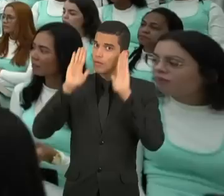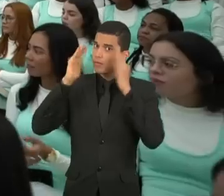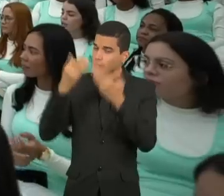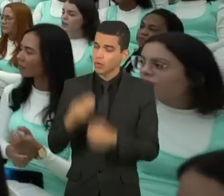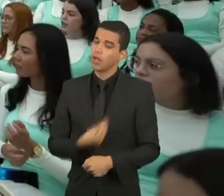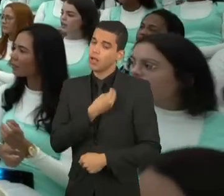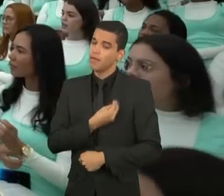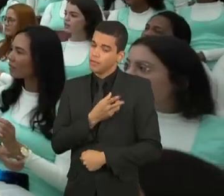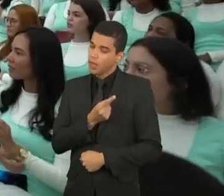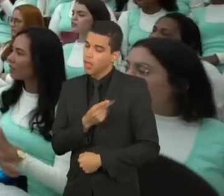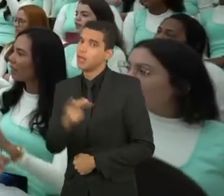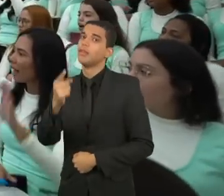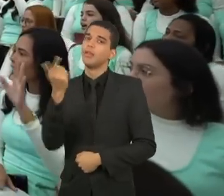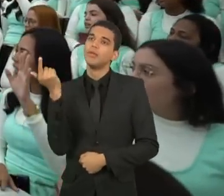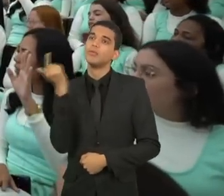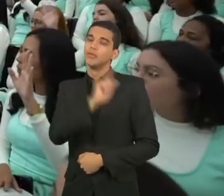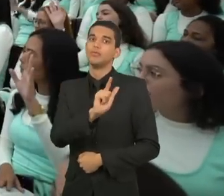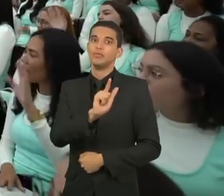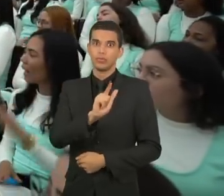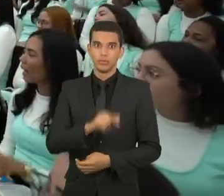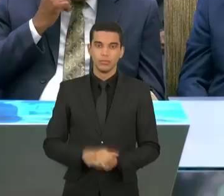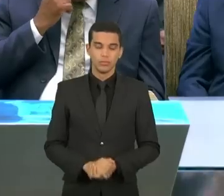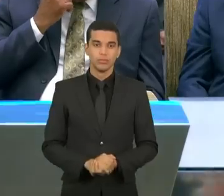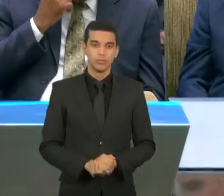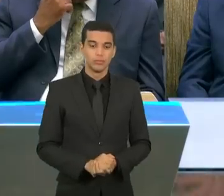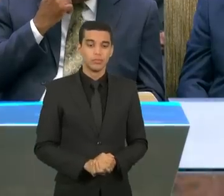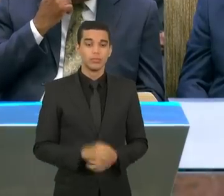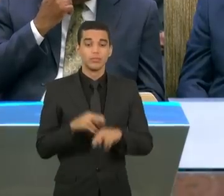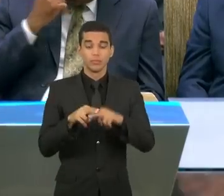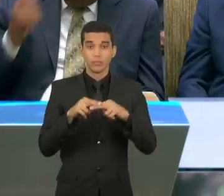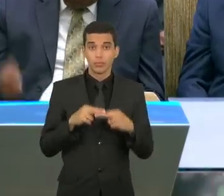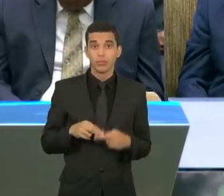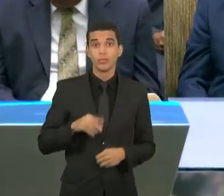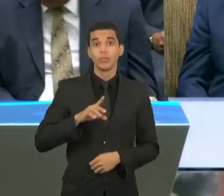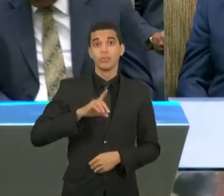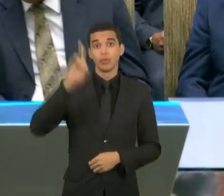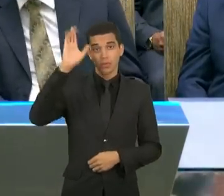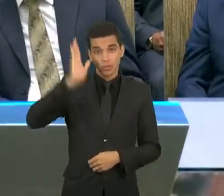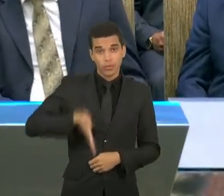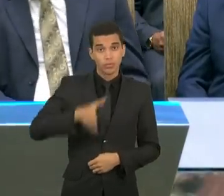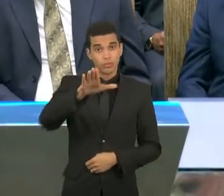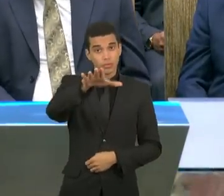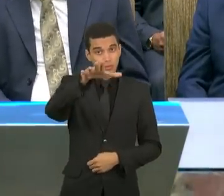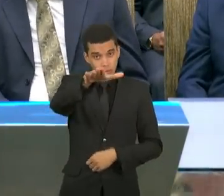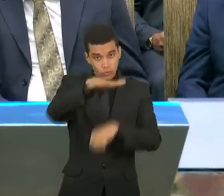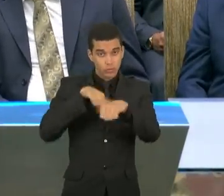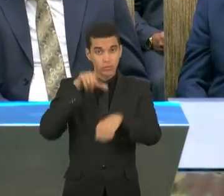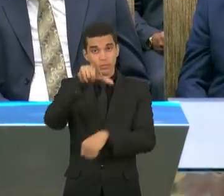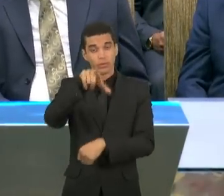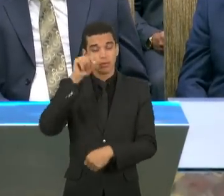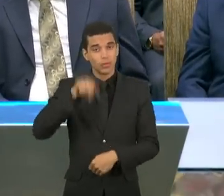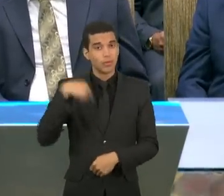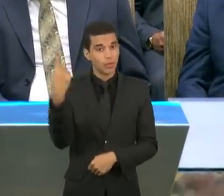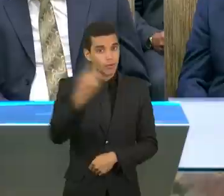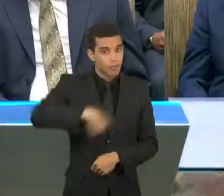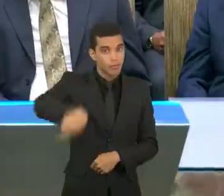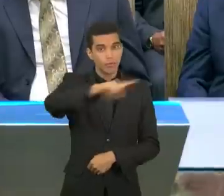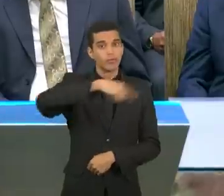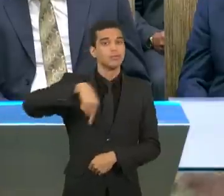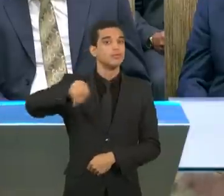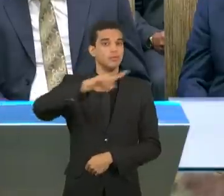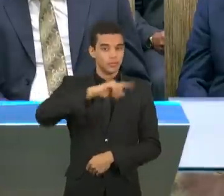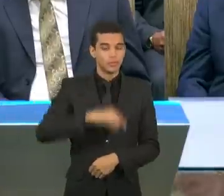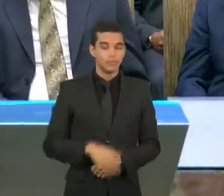posse da vida eterna, para a qual você foi chamado e fez a boa confissão na presença